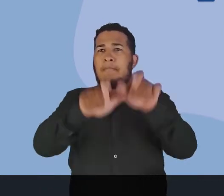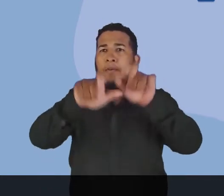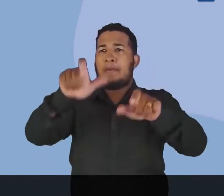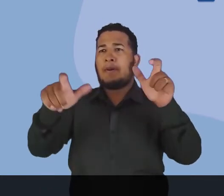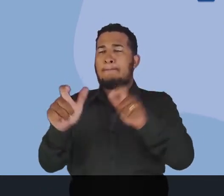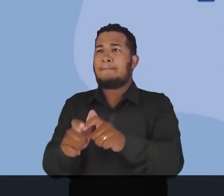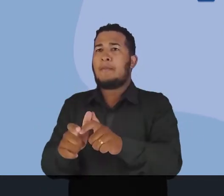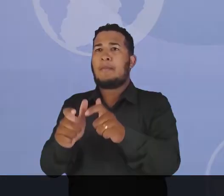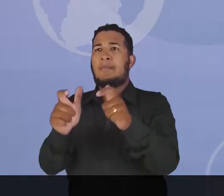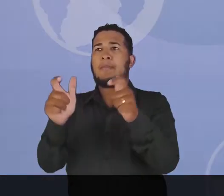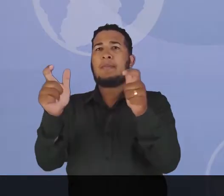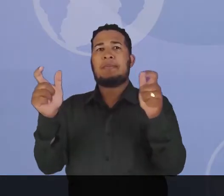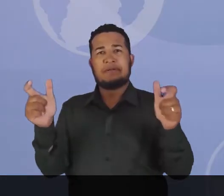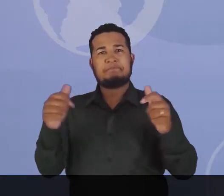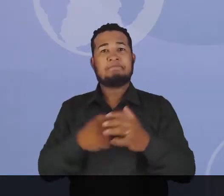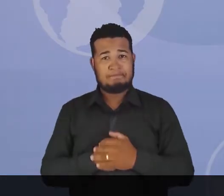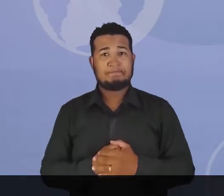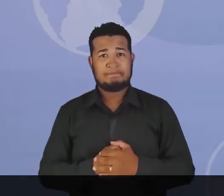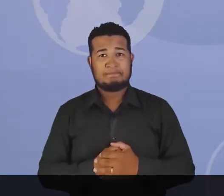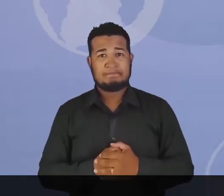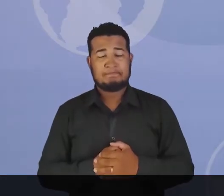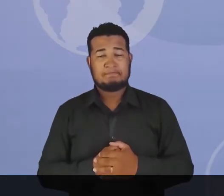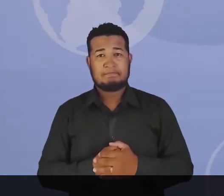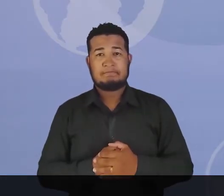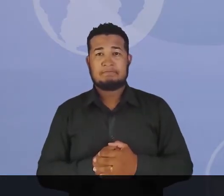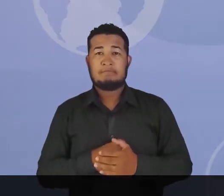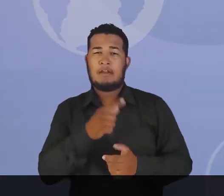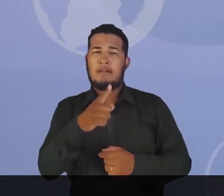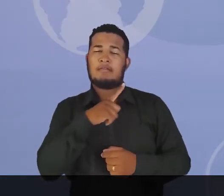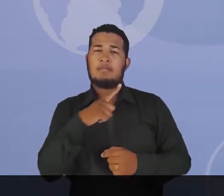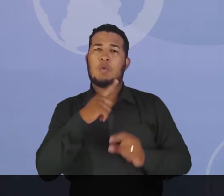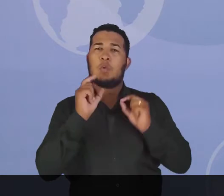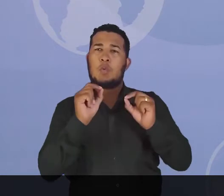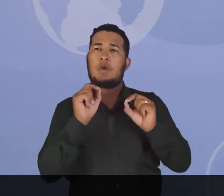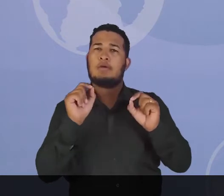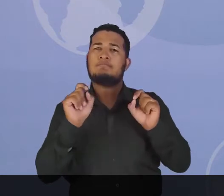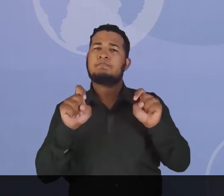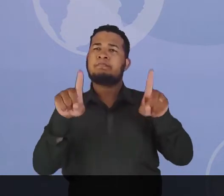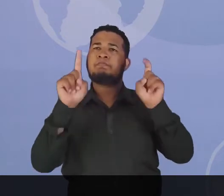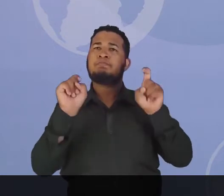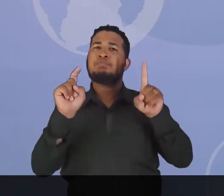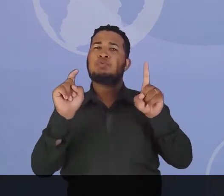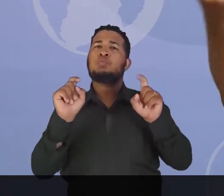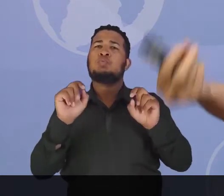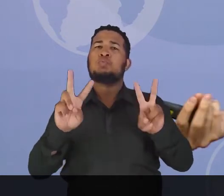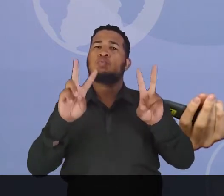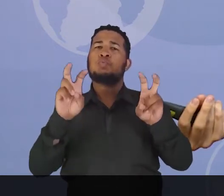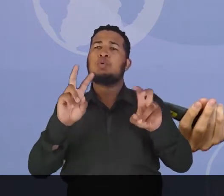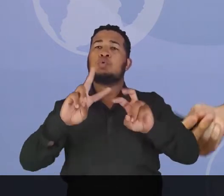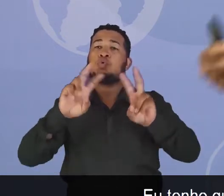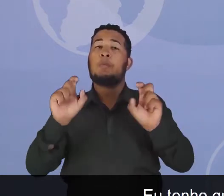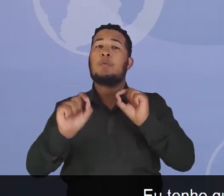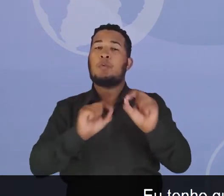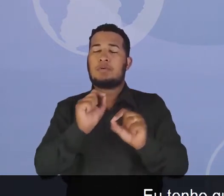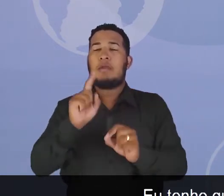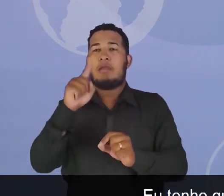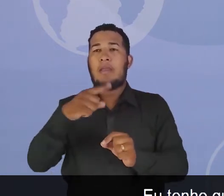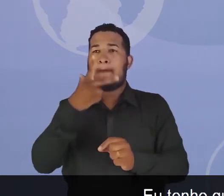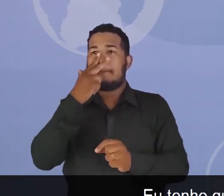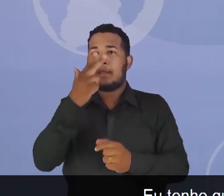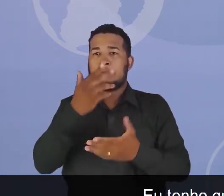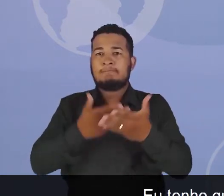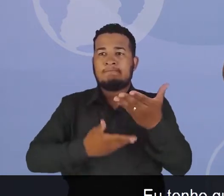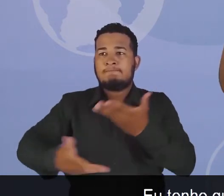pessoas possíveis. Tem aqui, então, uma questão de distribuição. Eu